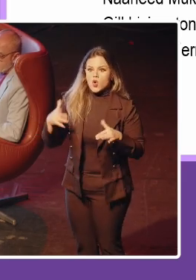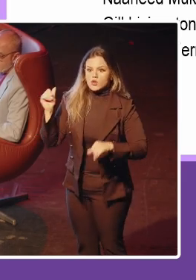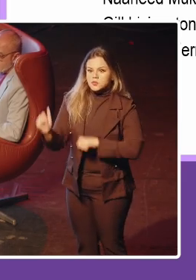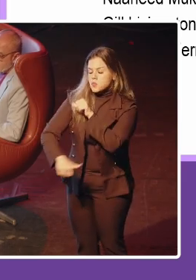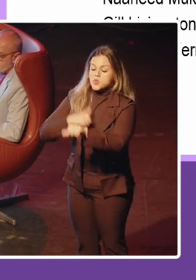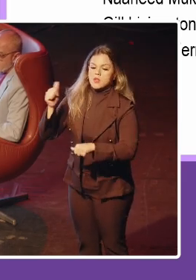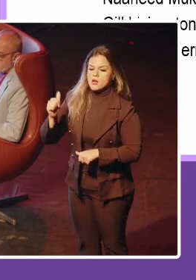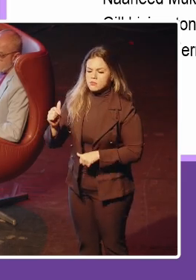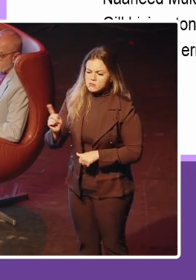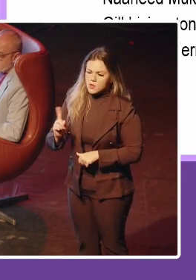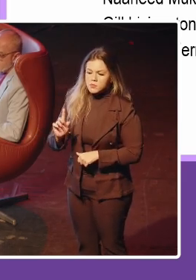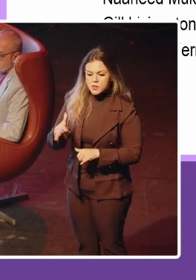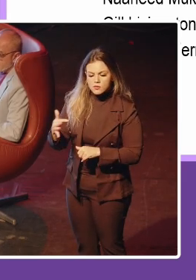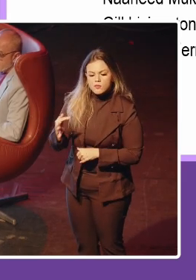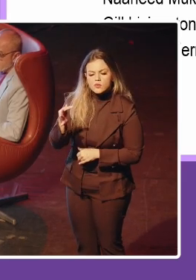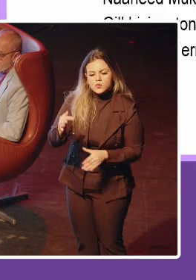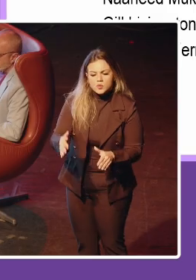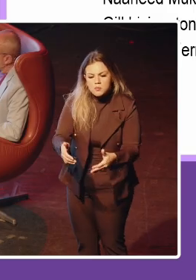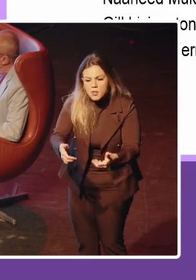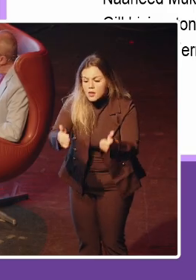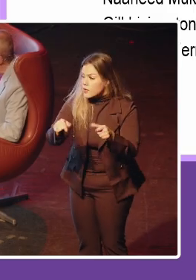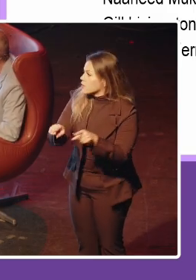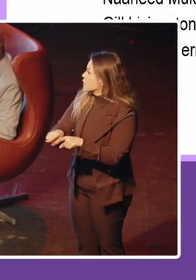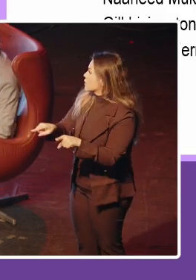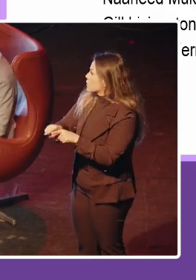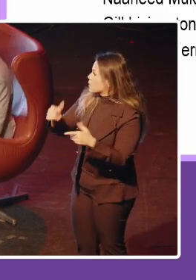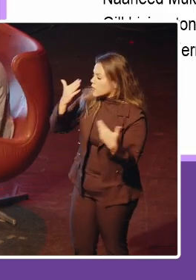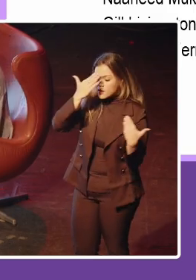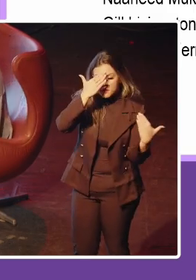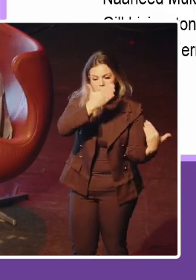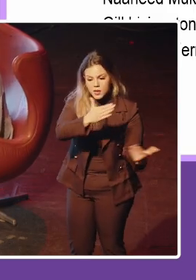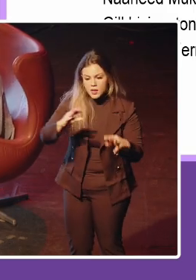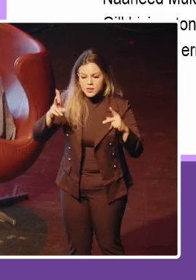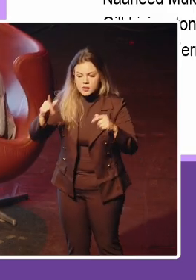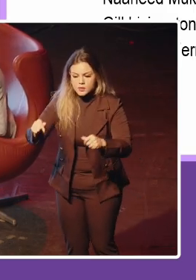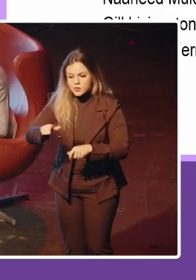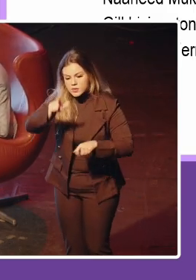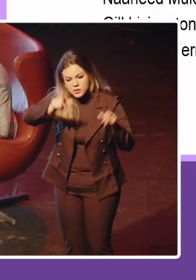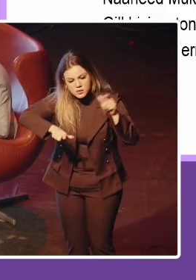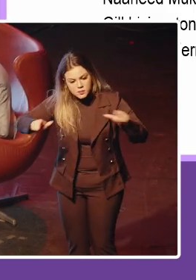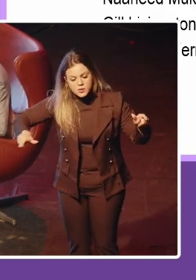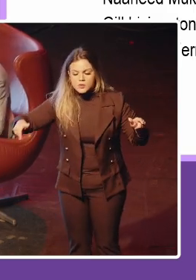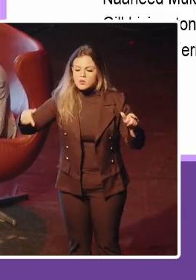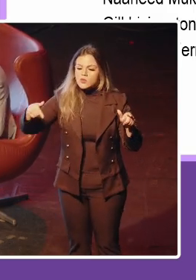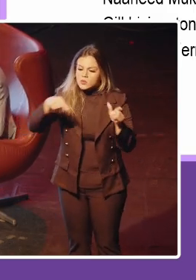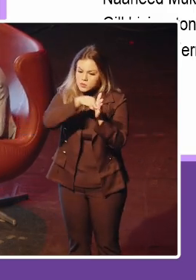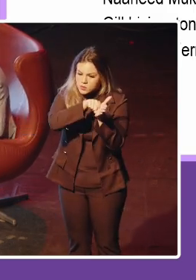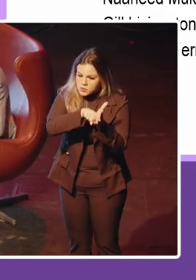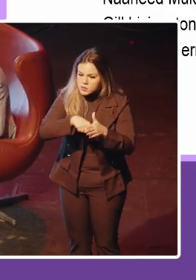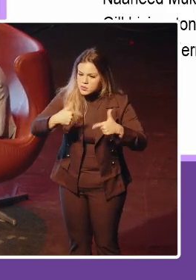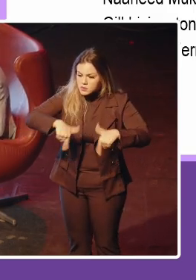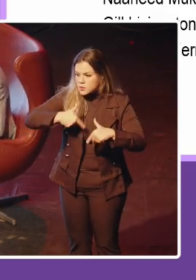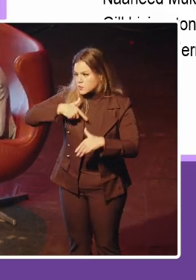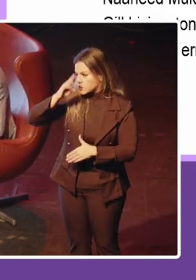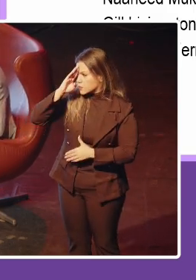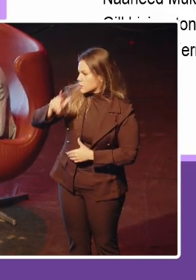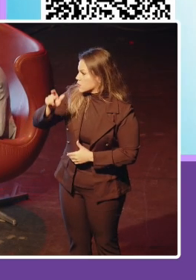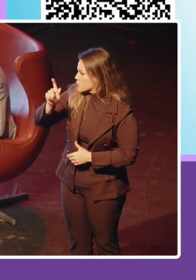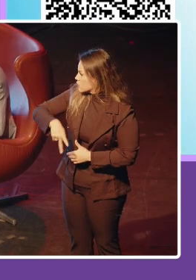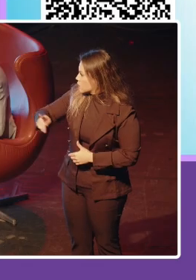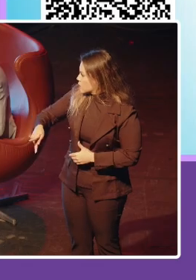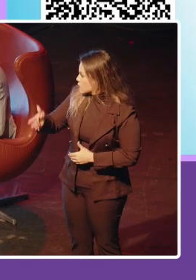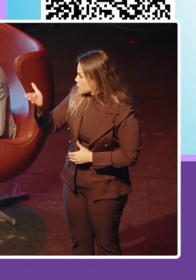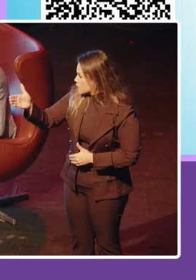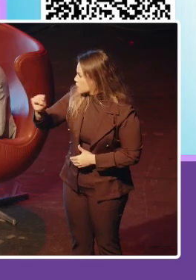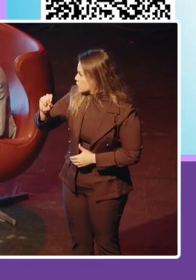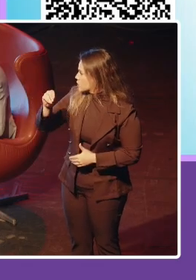num futuro cada vez mais próximo. Queria agradecer a todas as pessoas que fizeram parte desse trabalho, inclusive a professora Sônia Bruck, que está aqui com